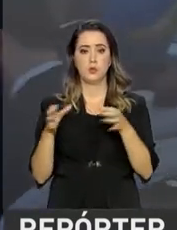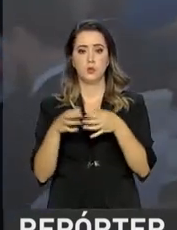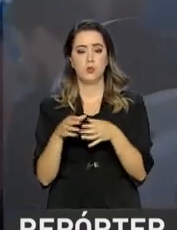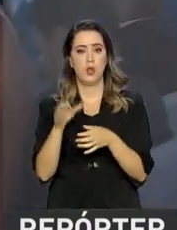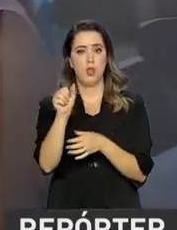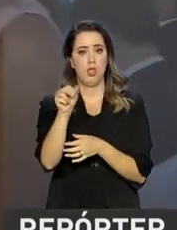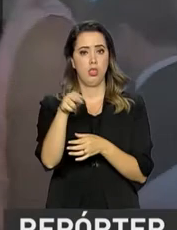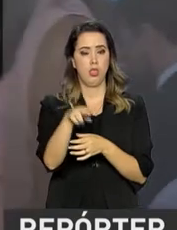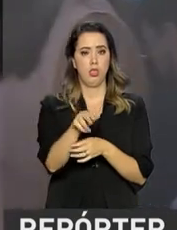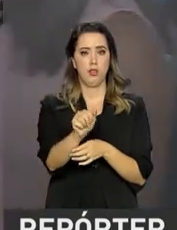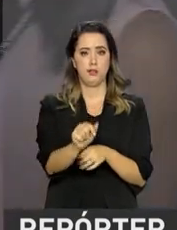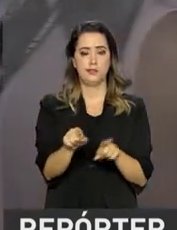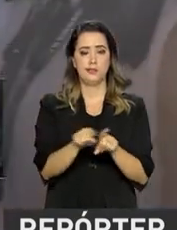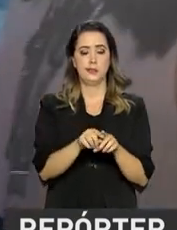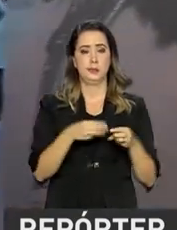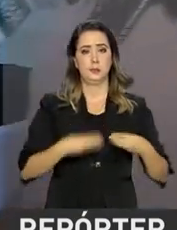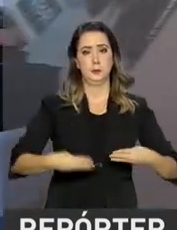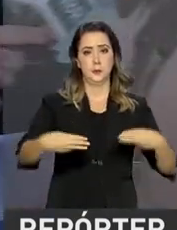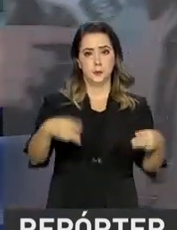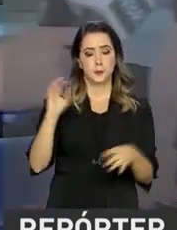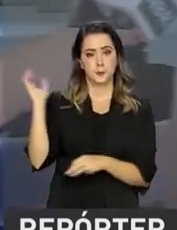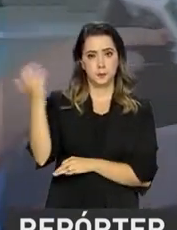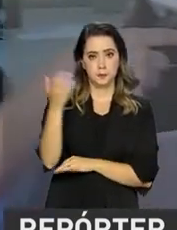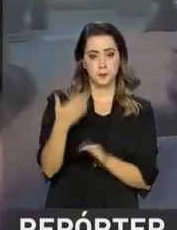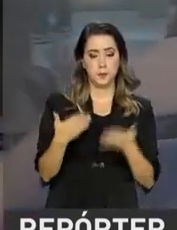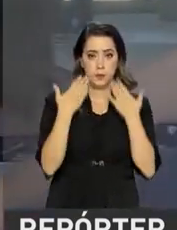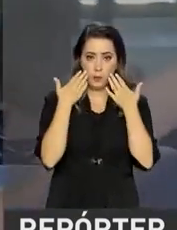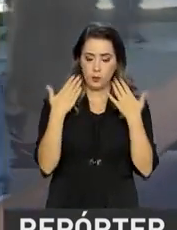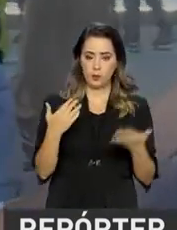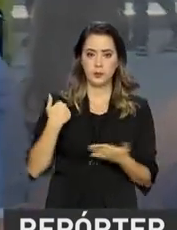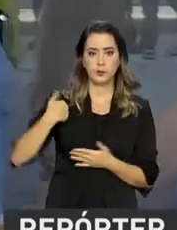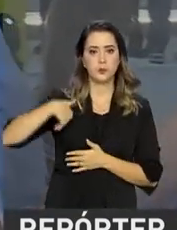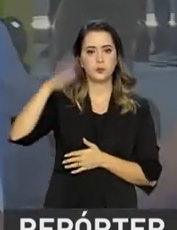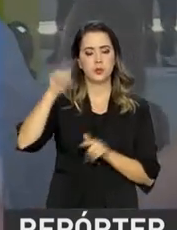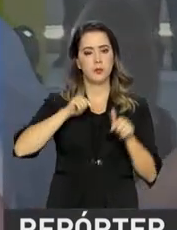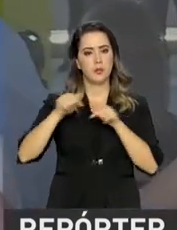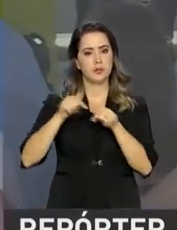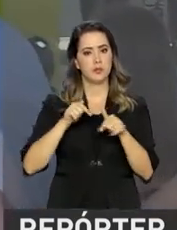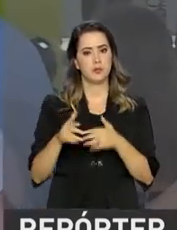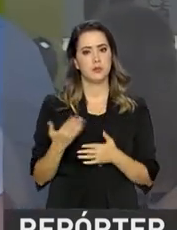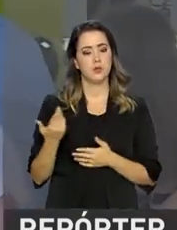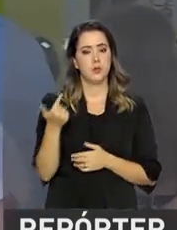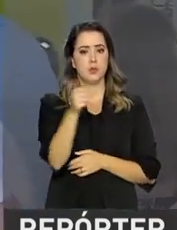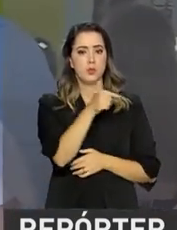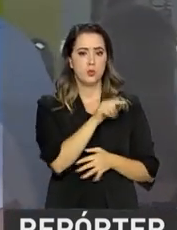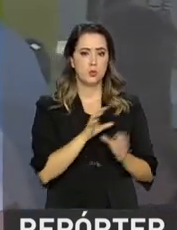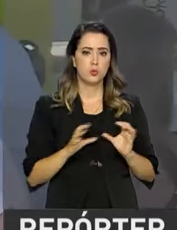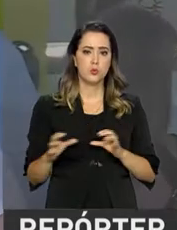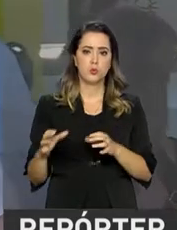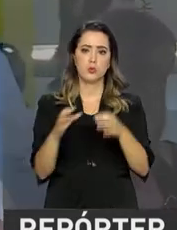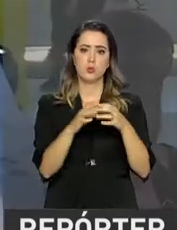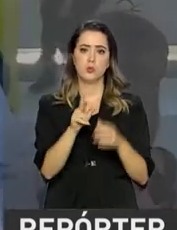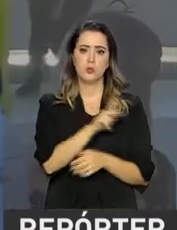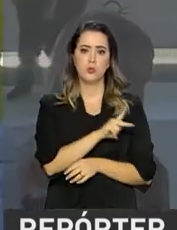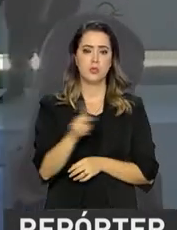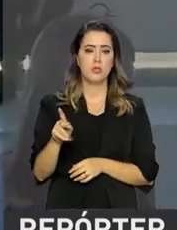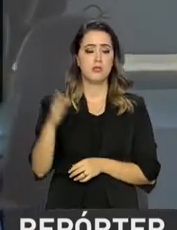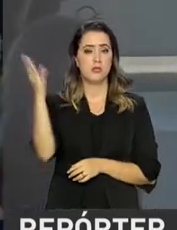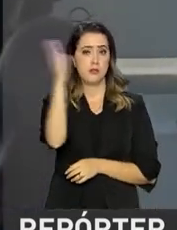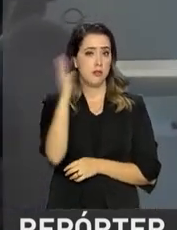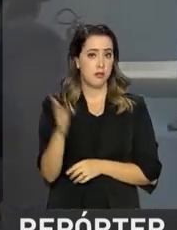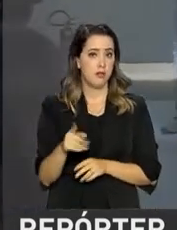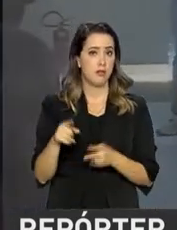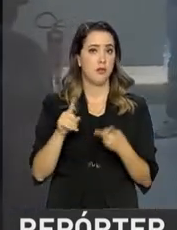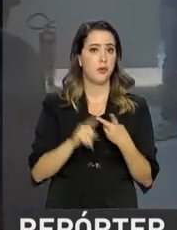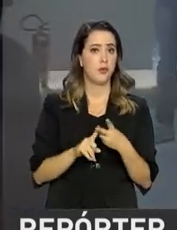Nacional de Águas como o Ministério do Meio Ambiente estão apresentando mais iniciativas, mas outros órgãos como a Presidência da República,